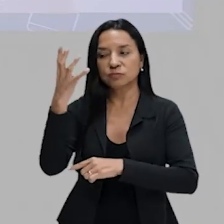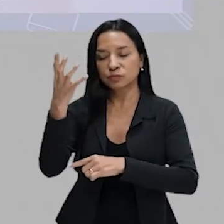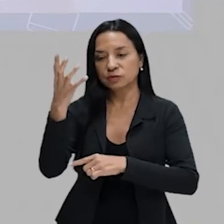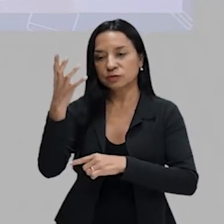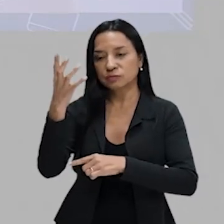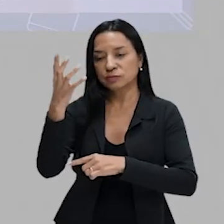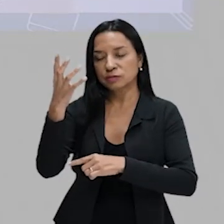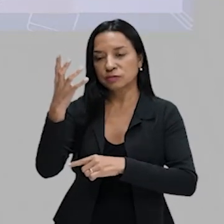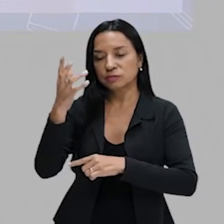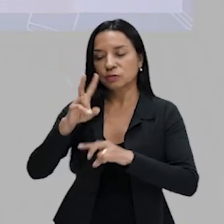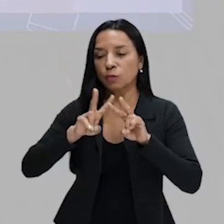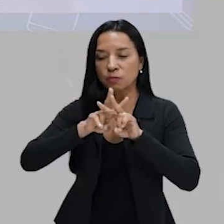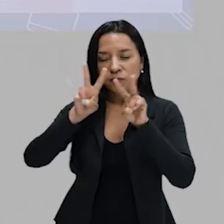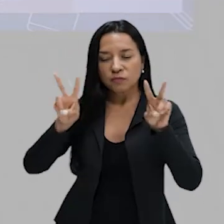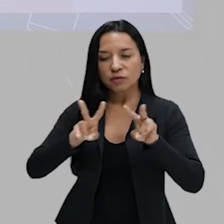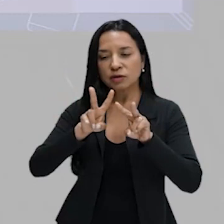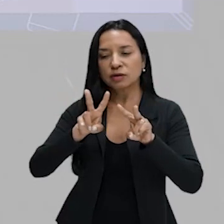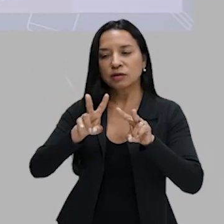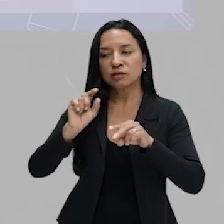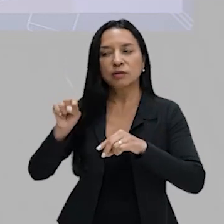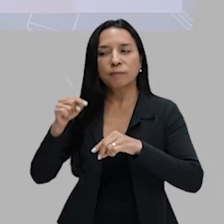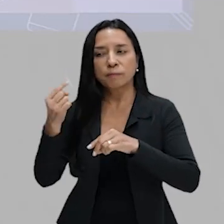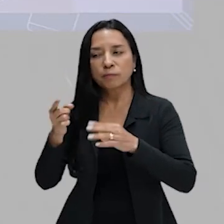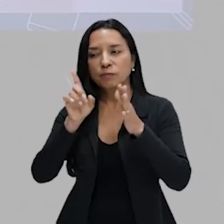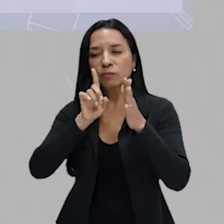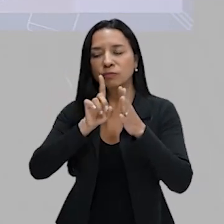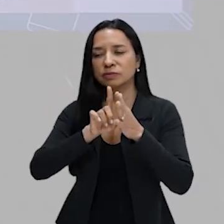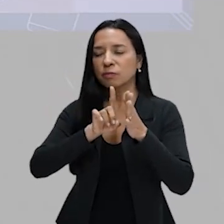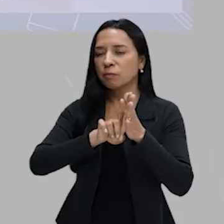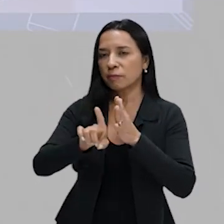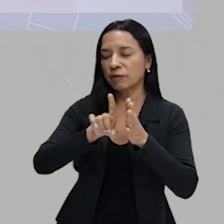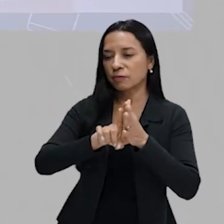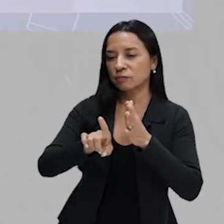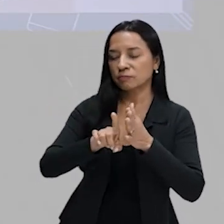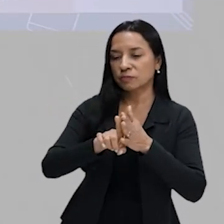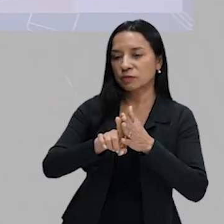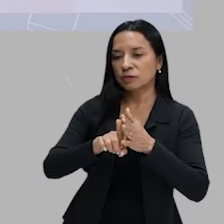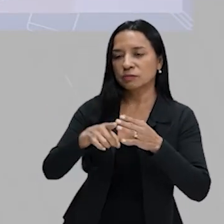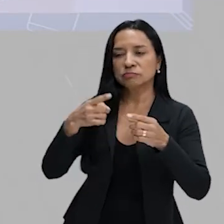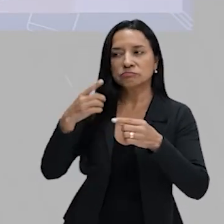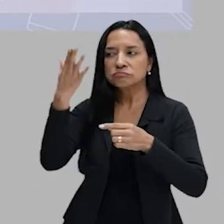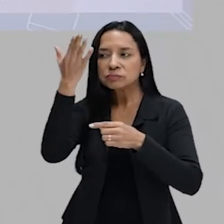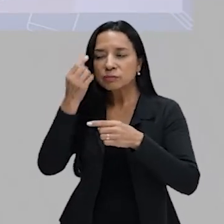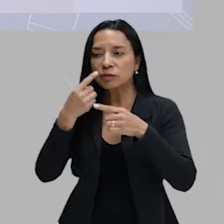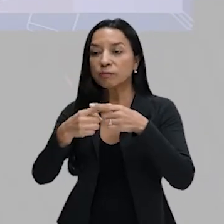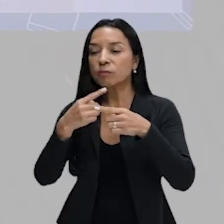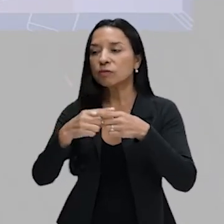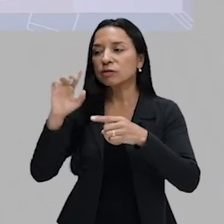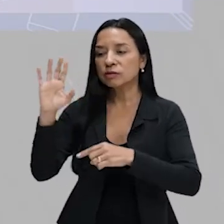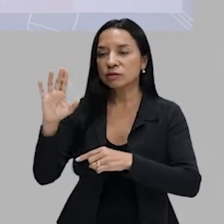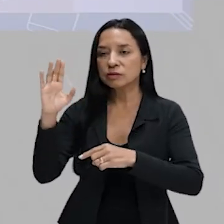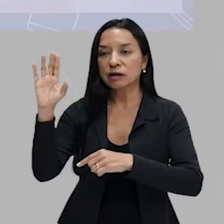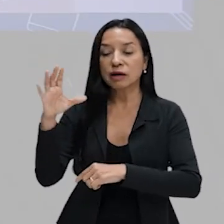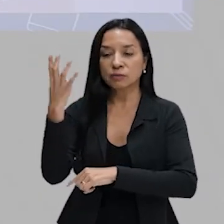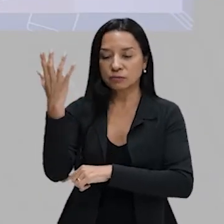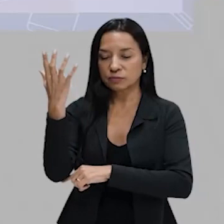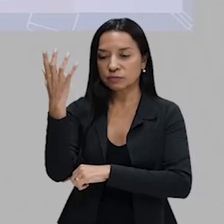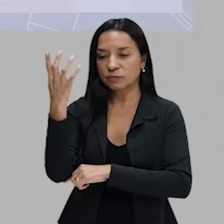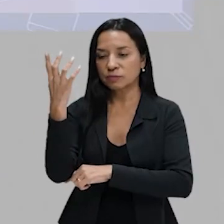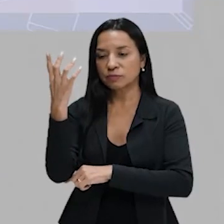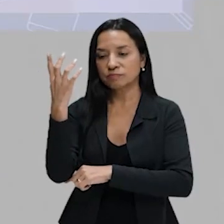então você logo cria um questionamento. Você quer saber por que que aquilo aconteceu. Isso é o problema,